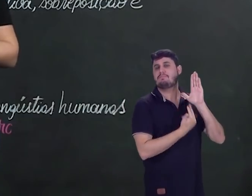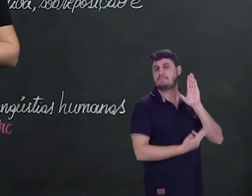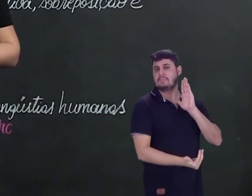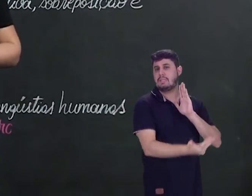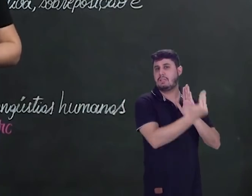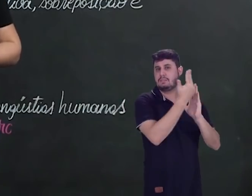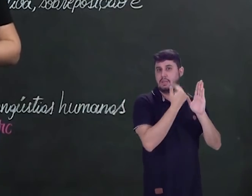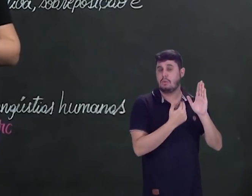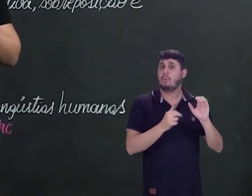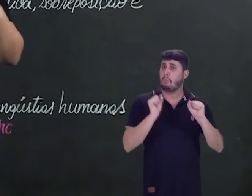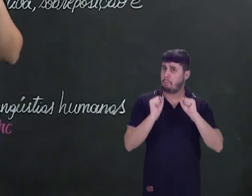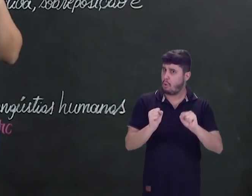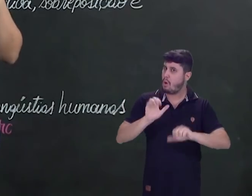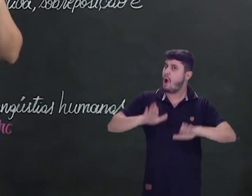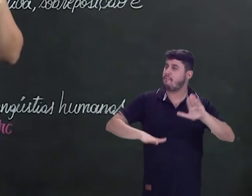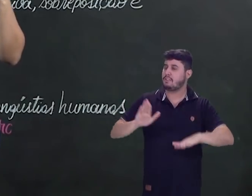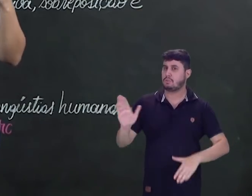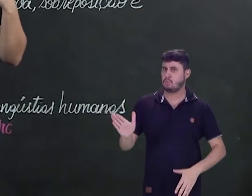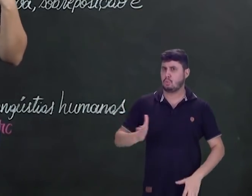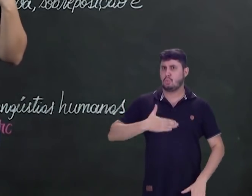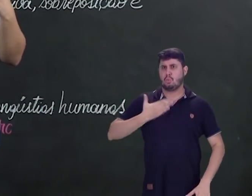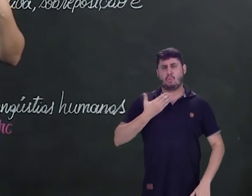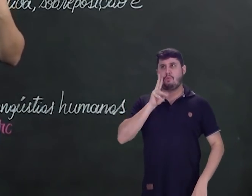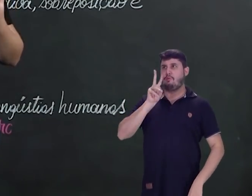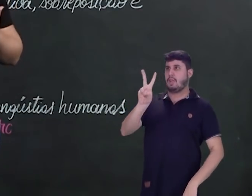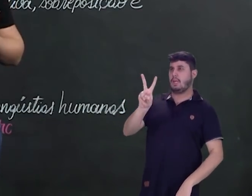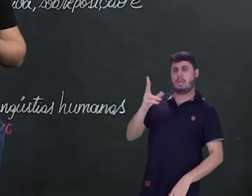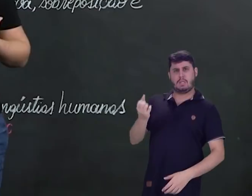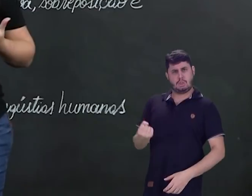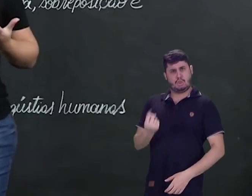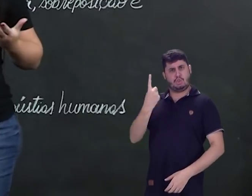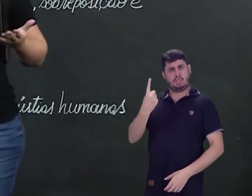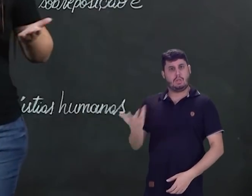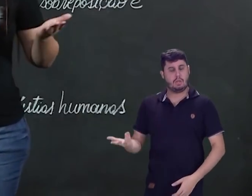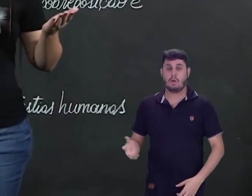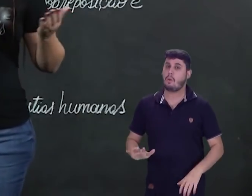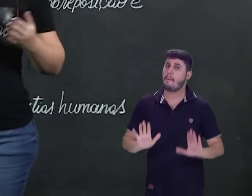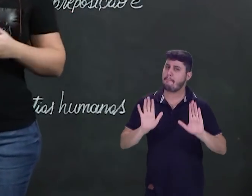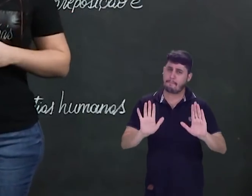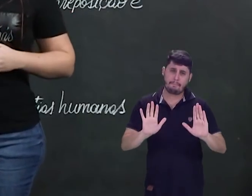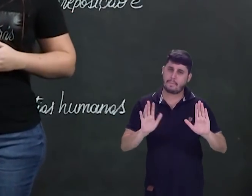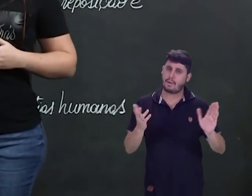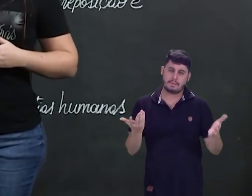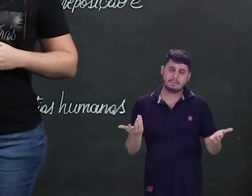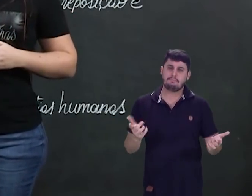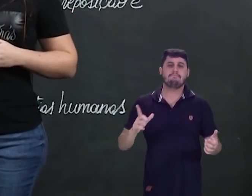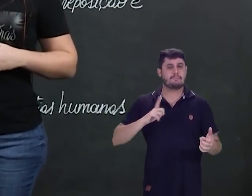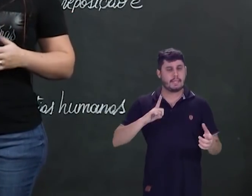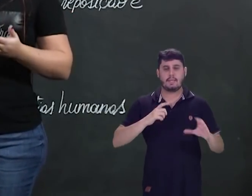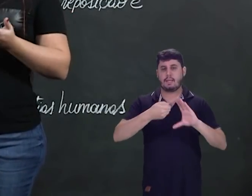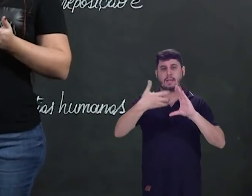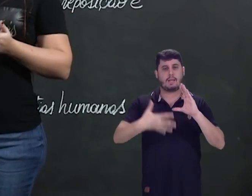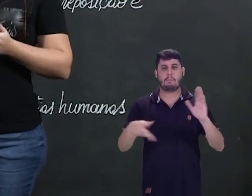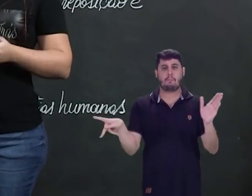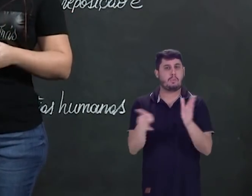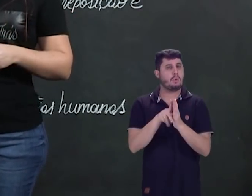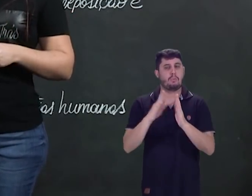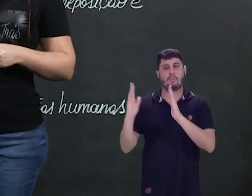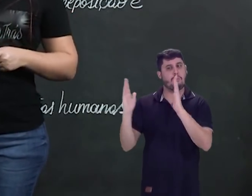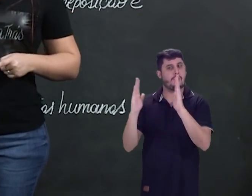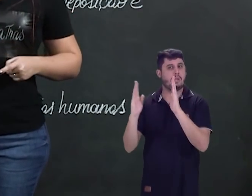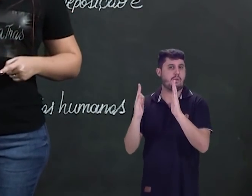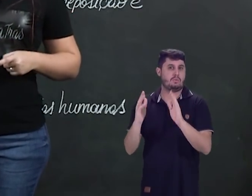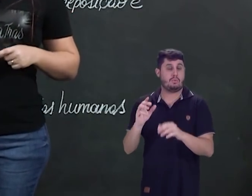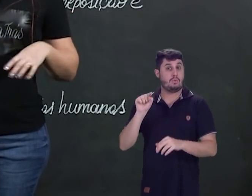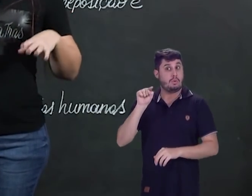às vezes assusta, às vezes, enfim, parece estranho, mas essa é a característica desse movimento que é tão importante. Se deu